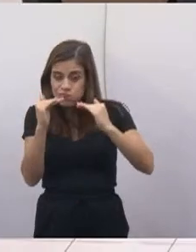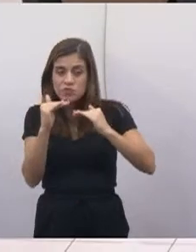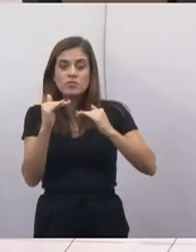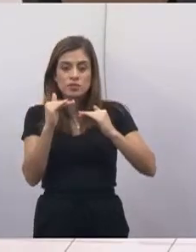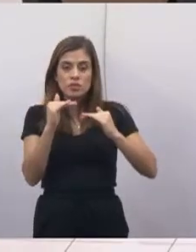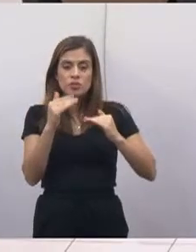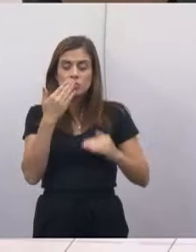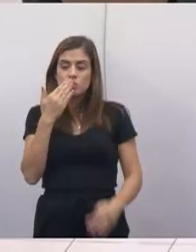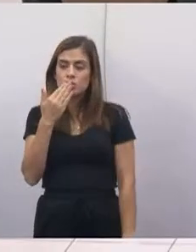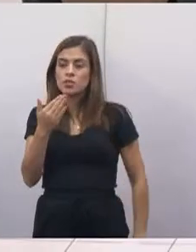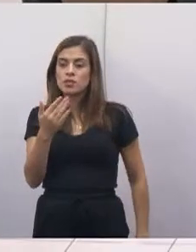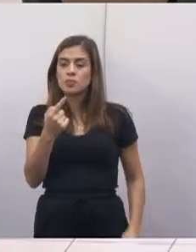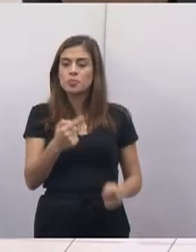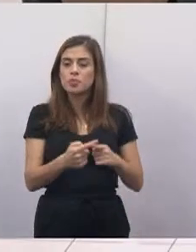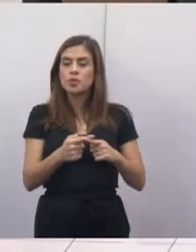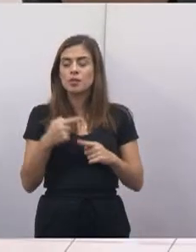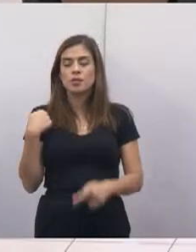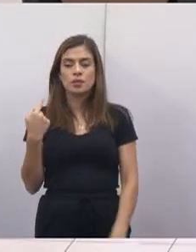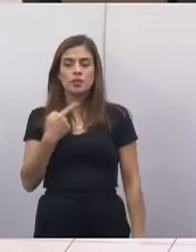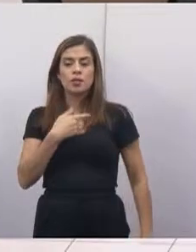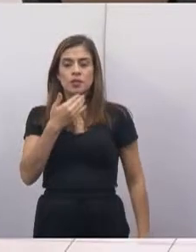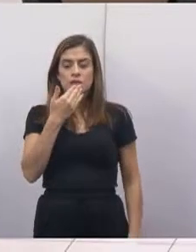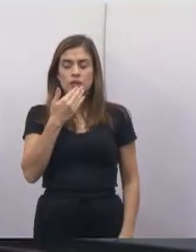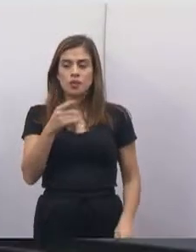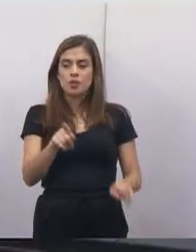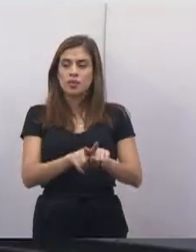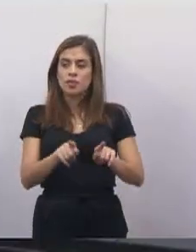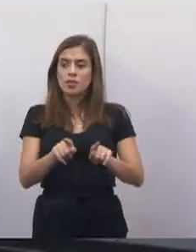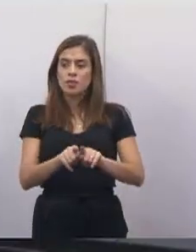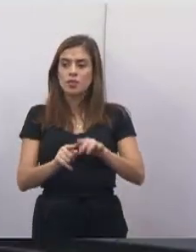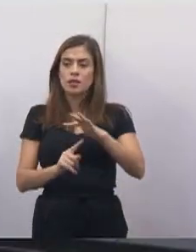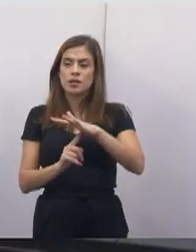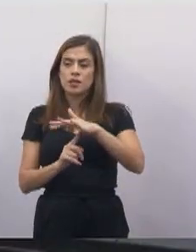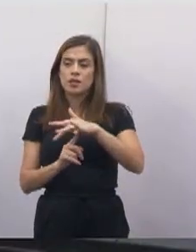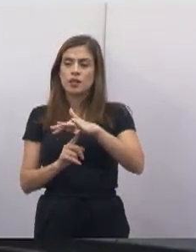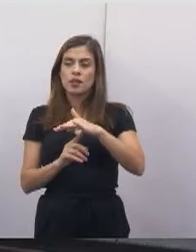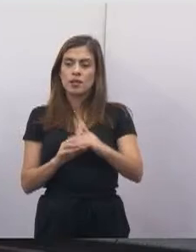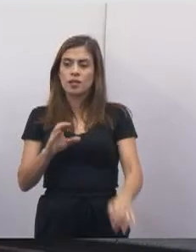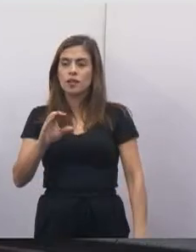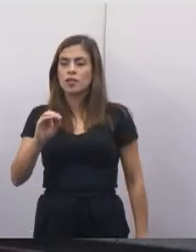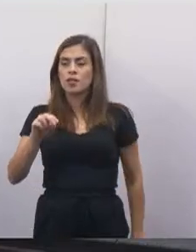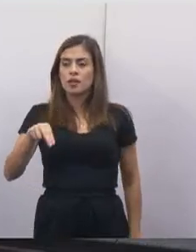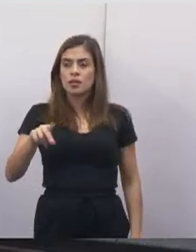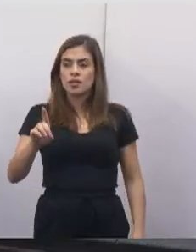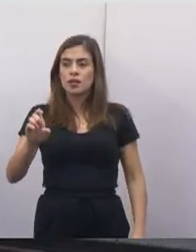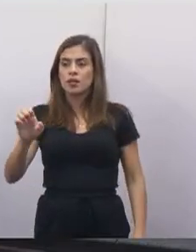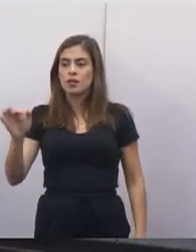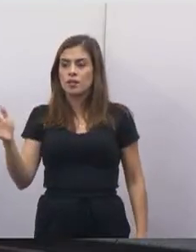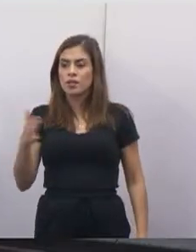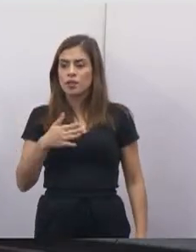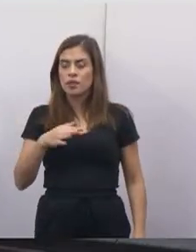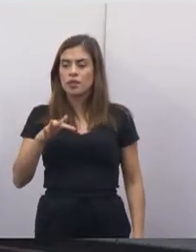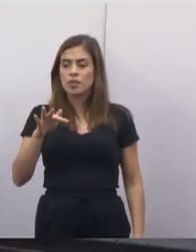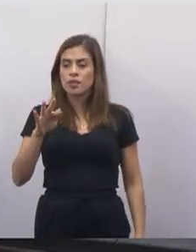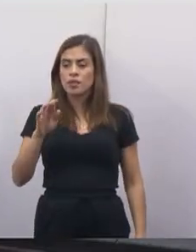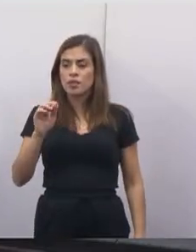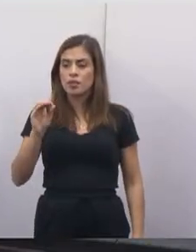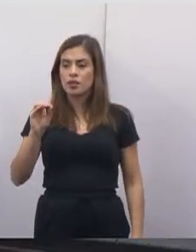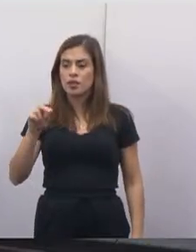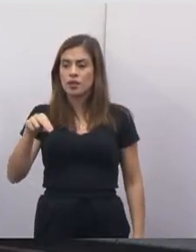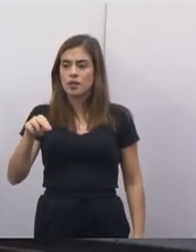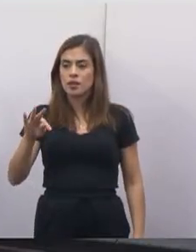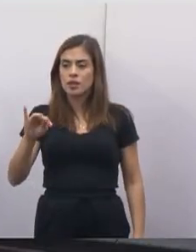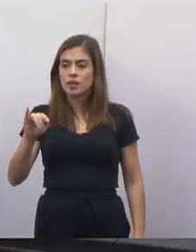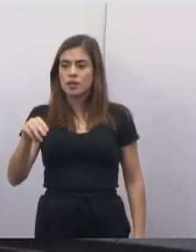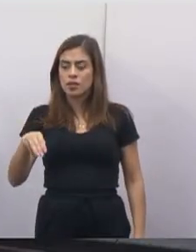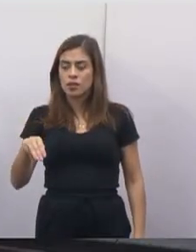até porque nós pedimos também ali na Praça Conde Frontin, Valmir, para fazer o rebaixamento de guia. Só